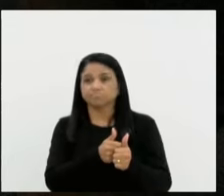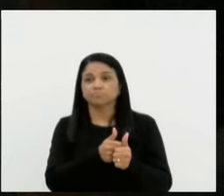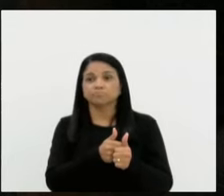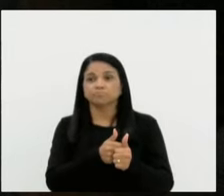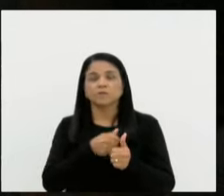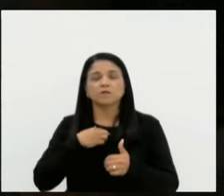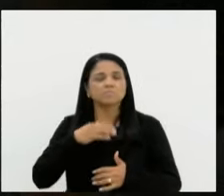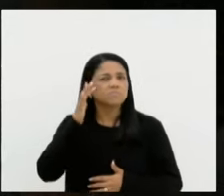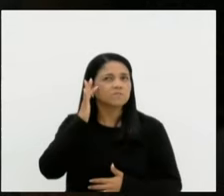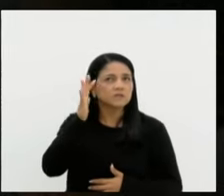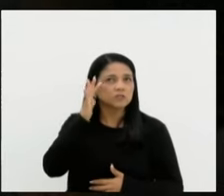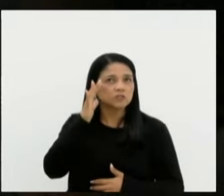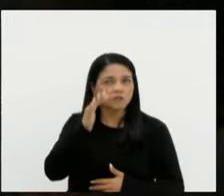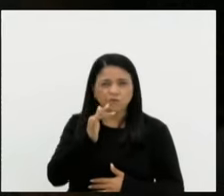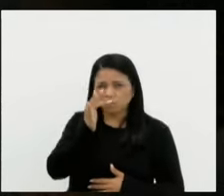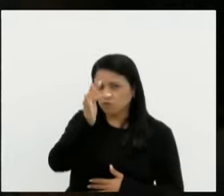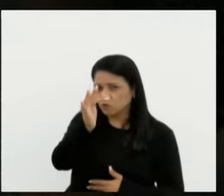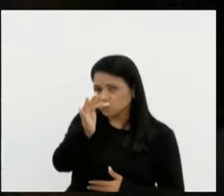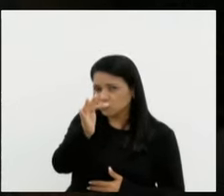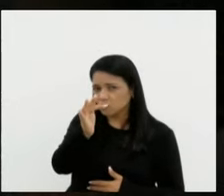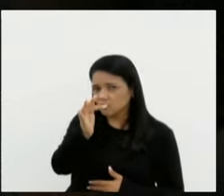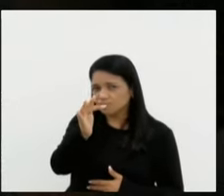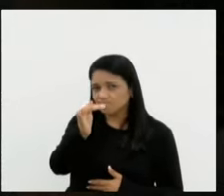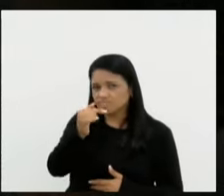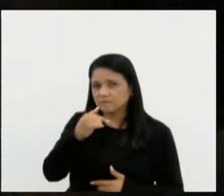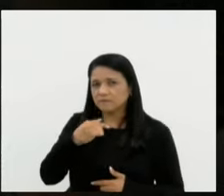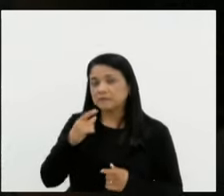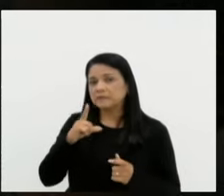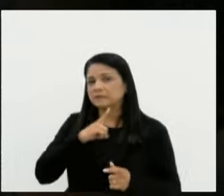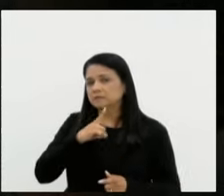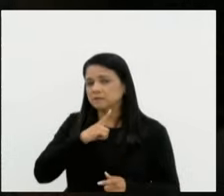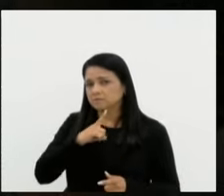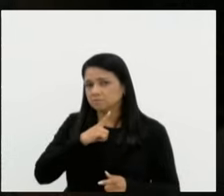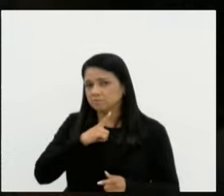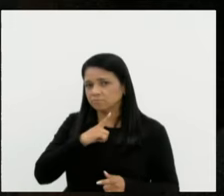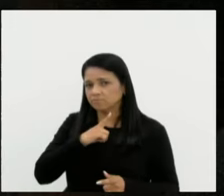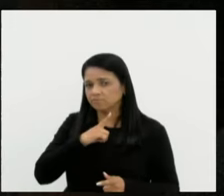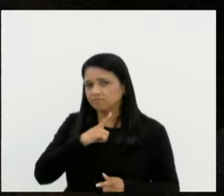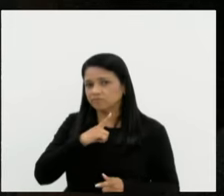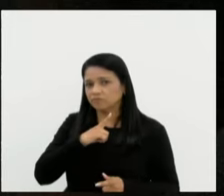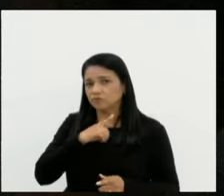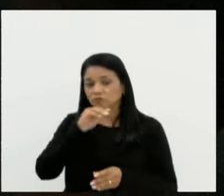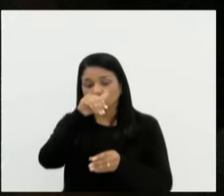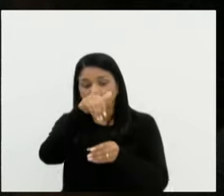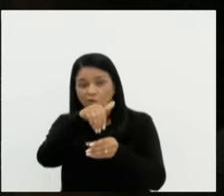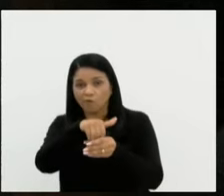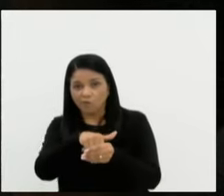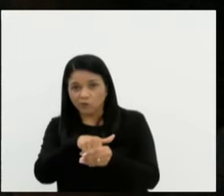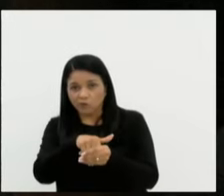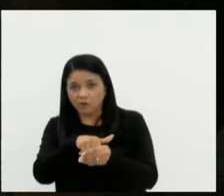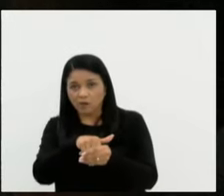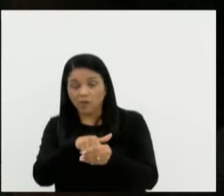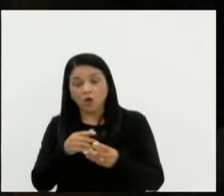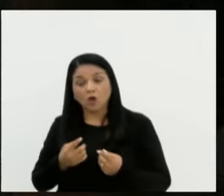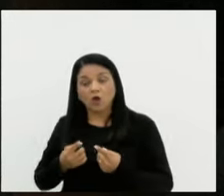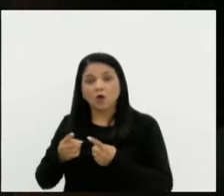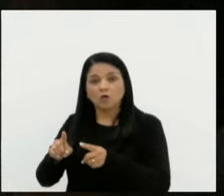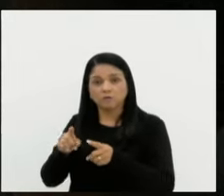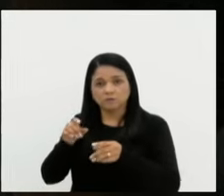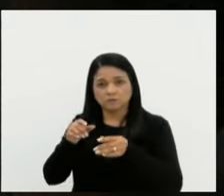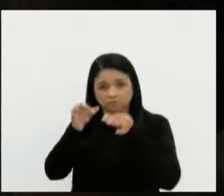Imagine que um dia nós tenhamos que, por qualquer razão, votar algo contra o judiciário, como essa